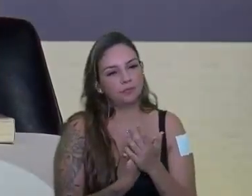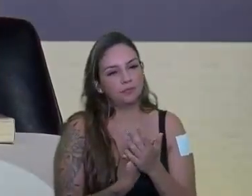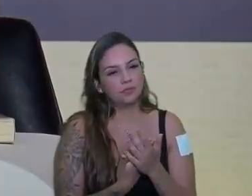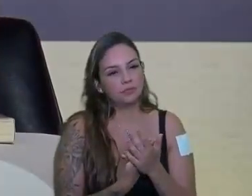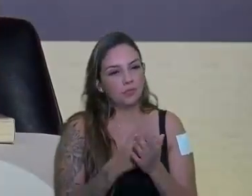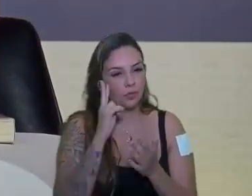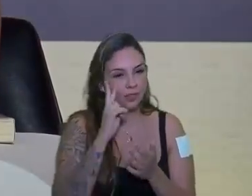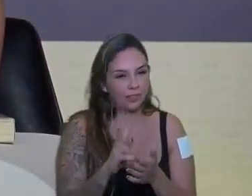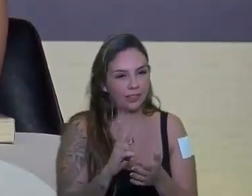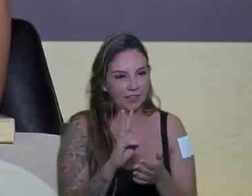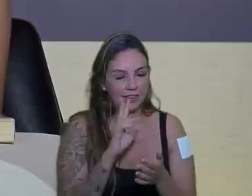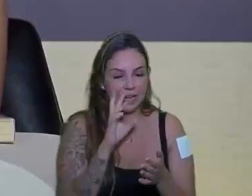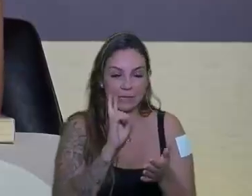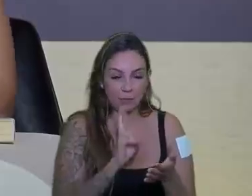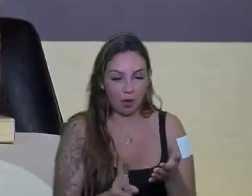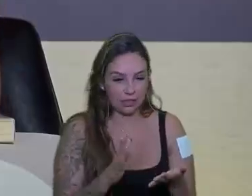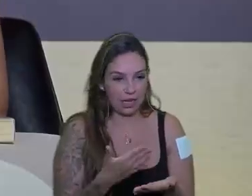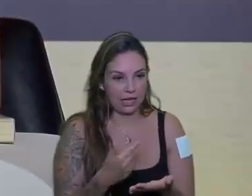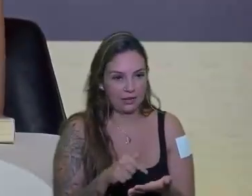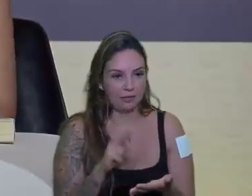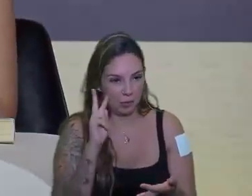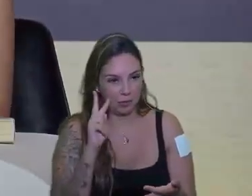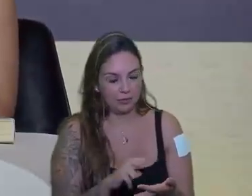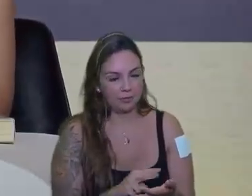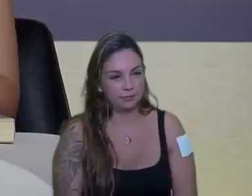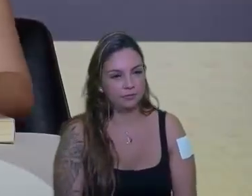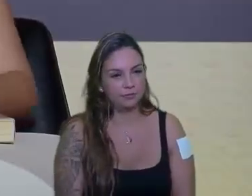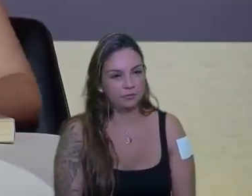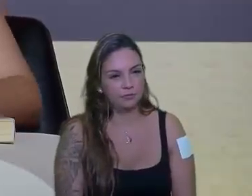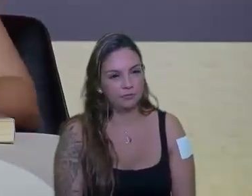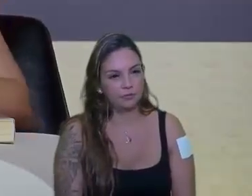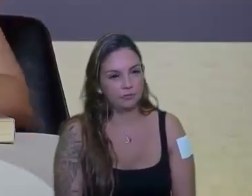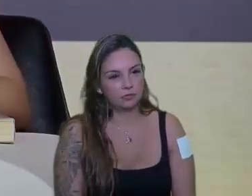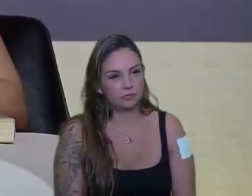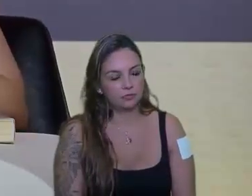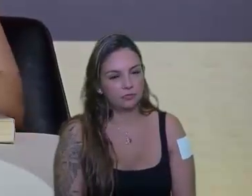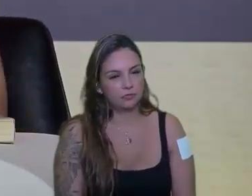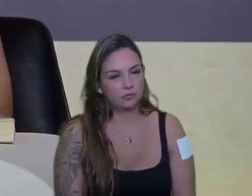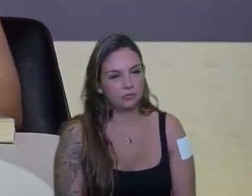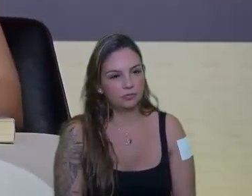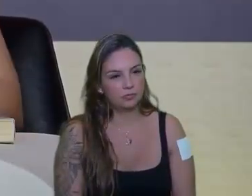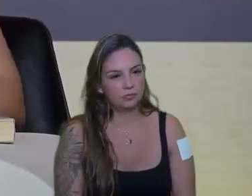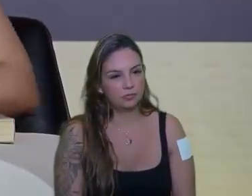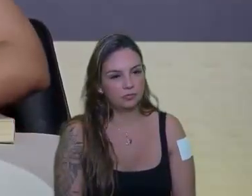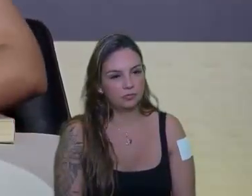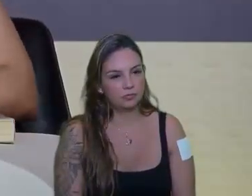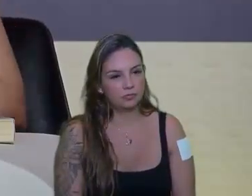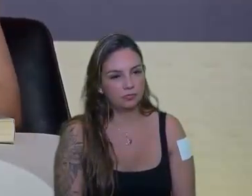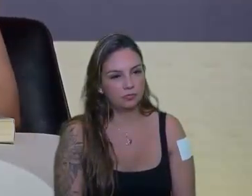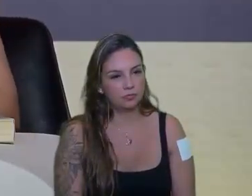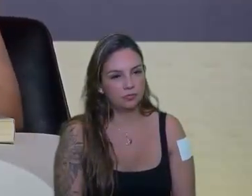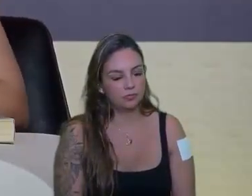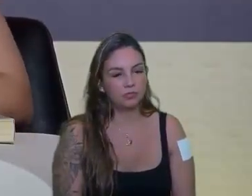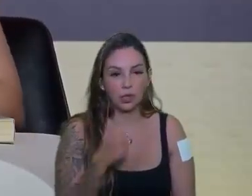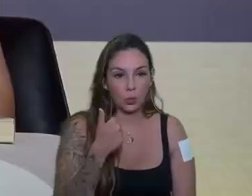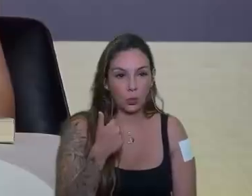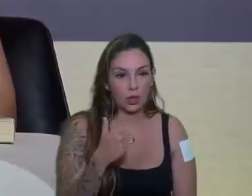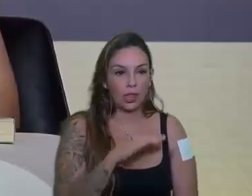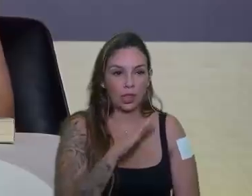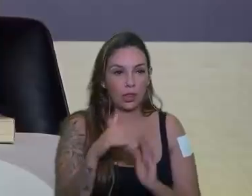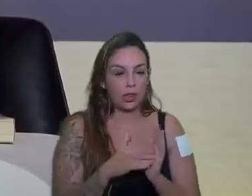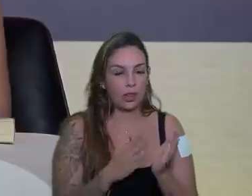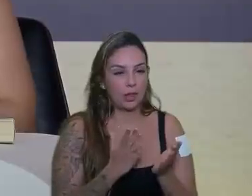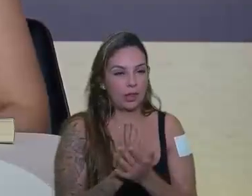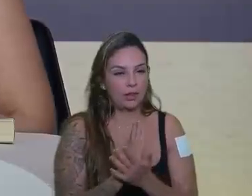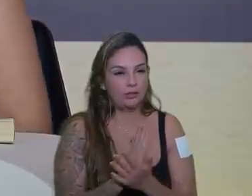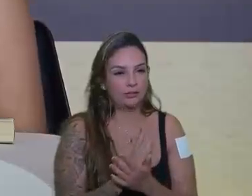com consulta, e aí vocês veem, sim, vai ser mais tranquilo, vocês vão melhorar, vai dar tudo certo, vai todo mundo